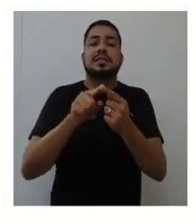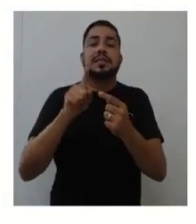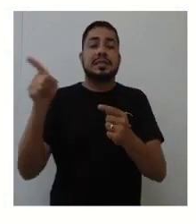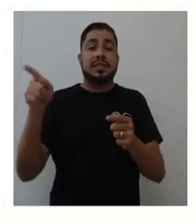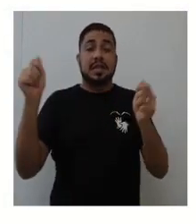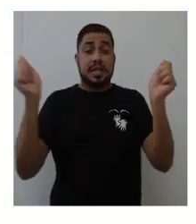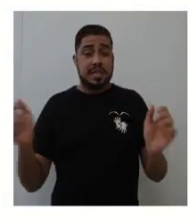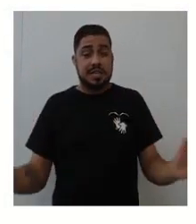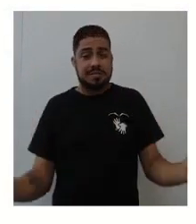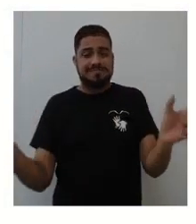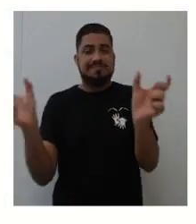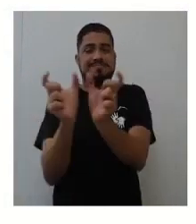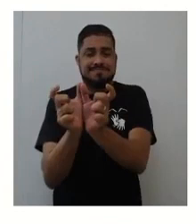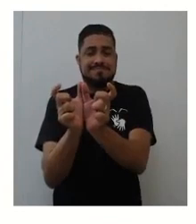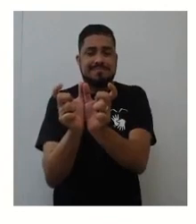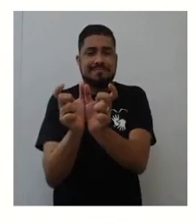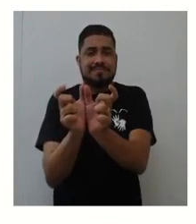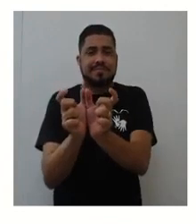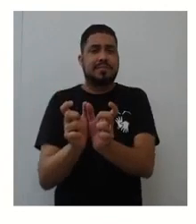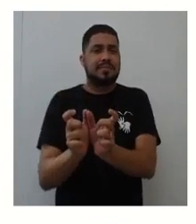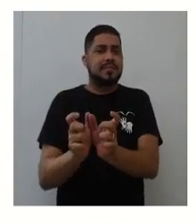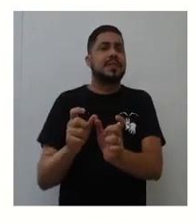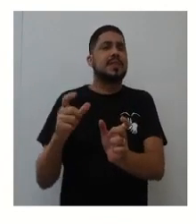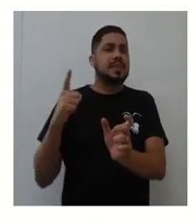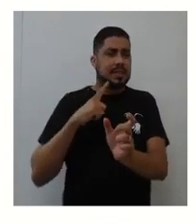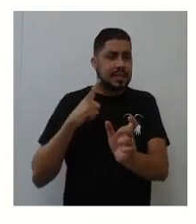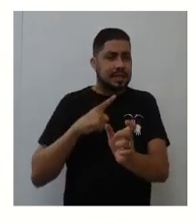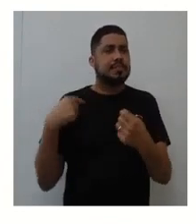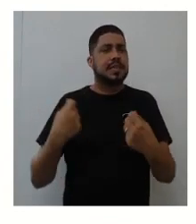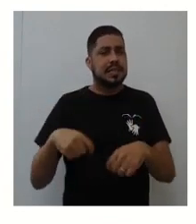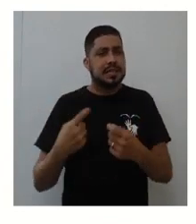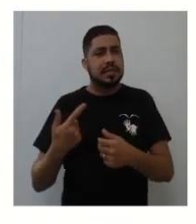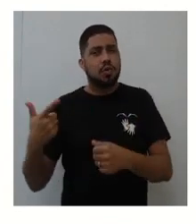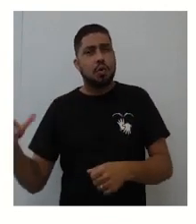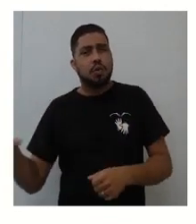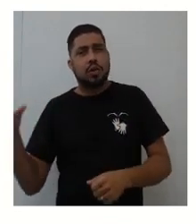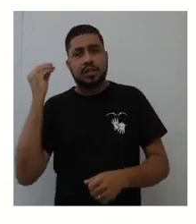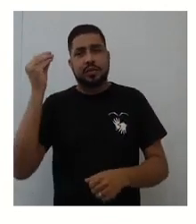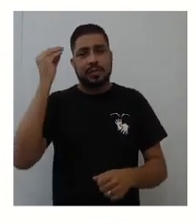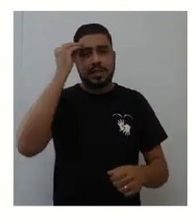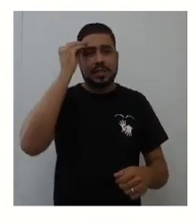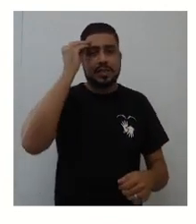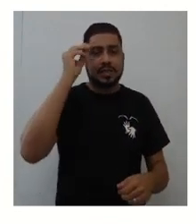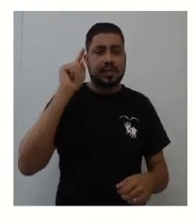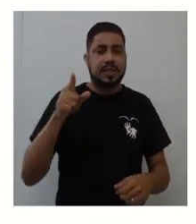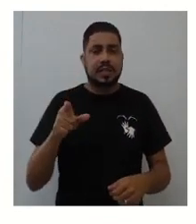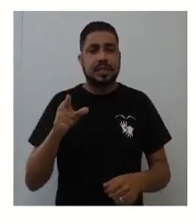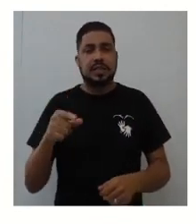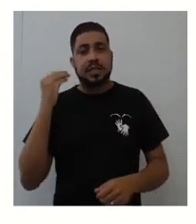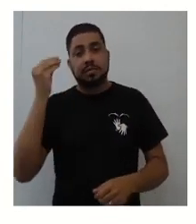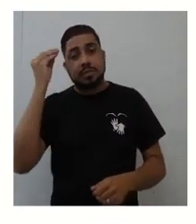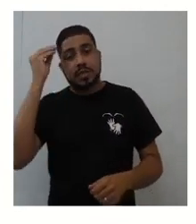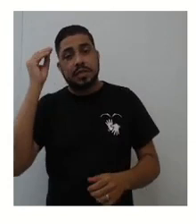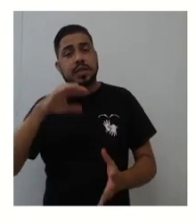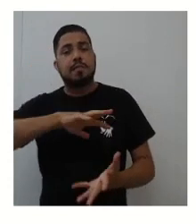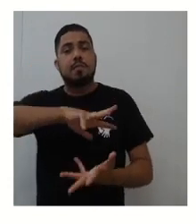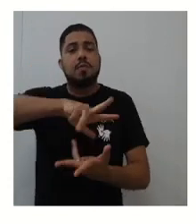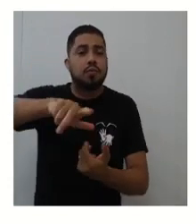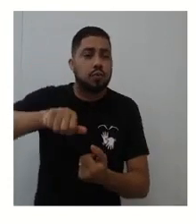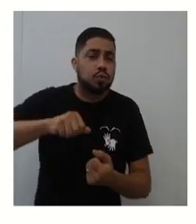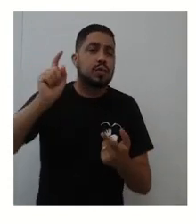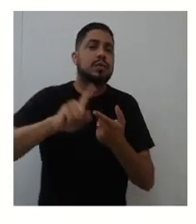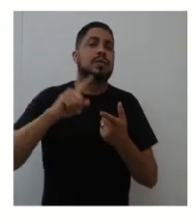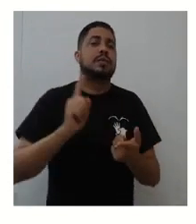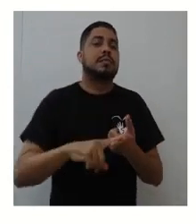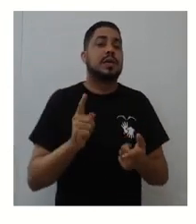metades demanda da gente outra experiência, que são os recursos que a gente traz da nossa experiência de mundo e da experiência